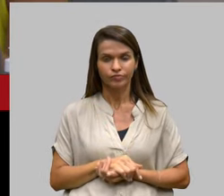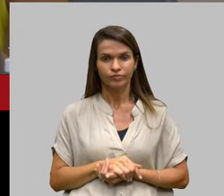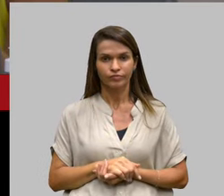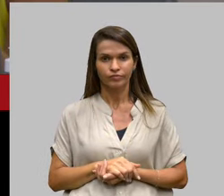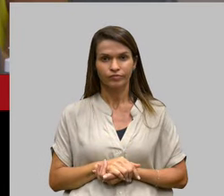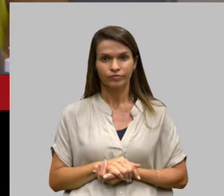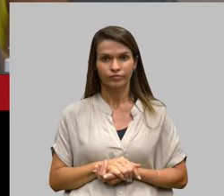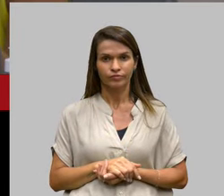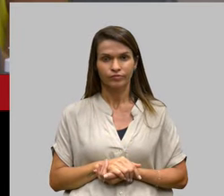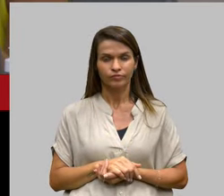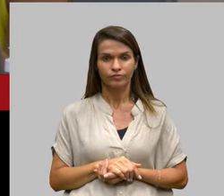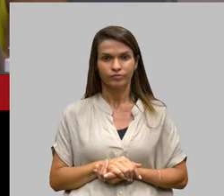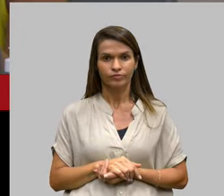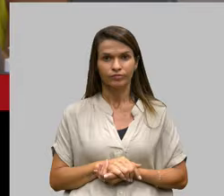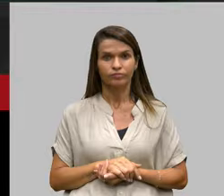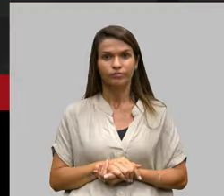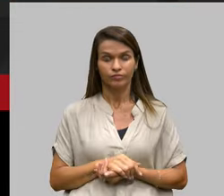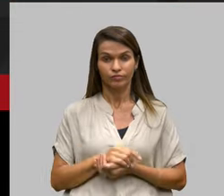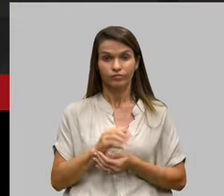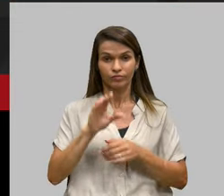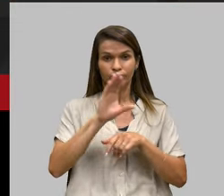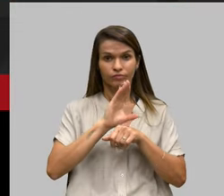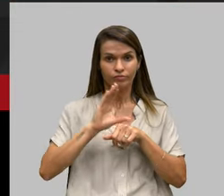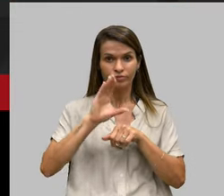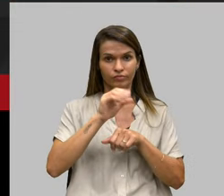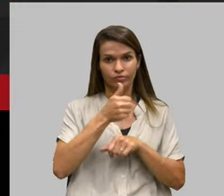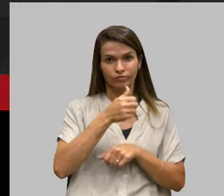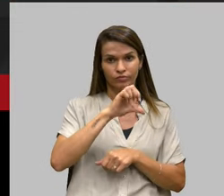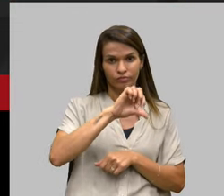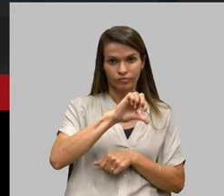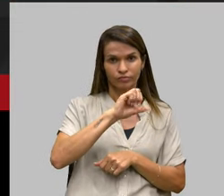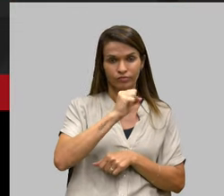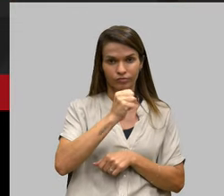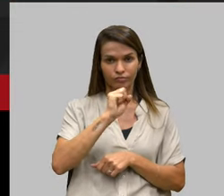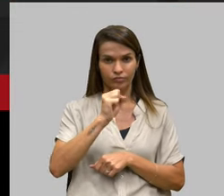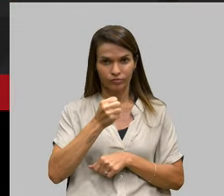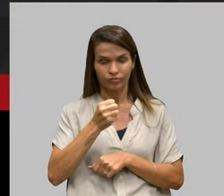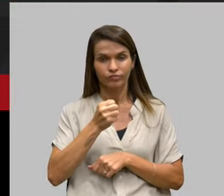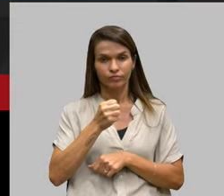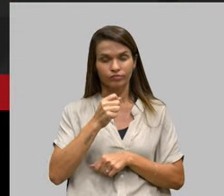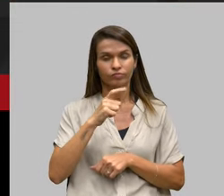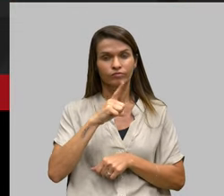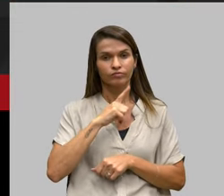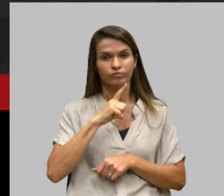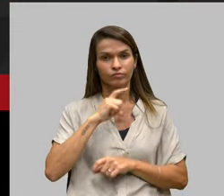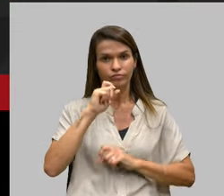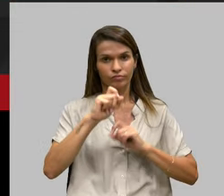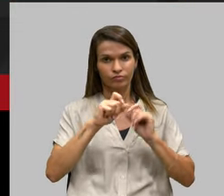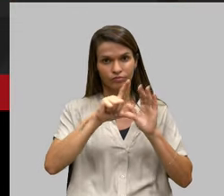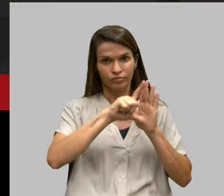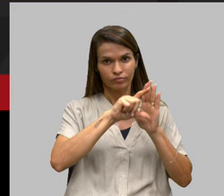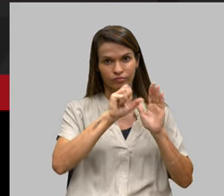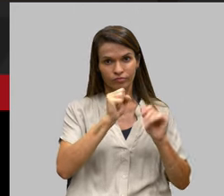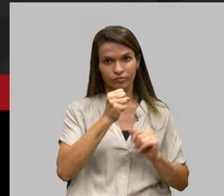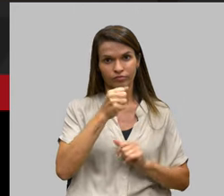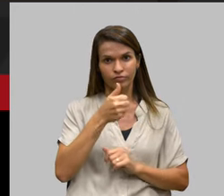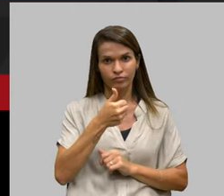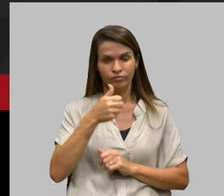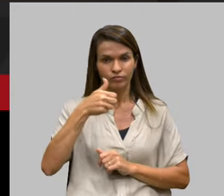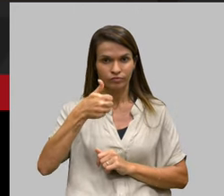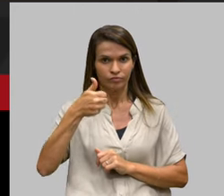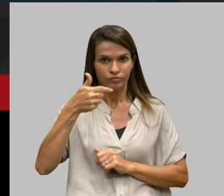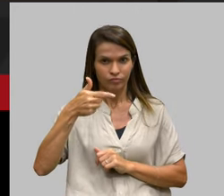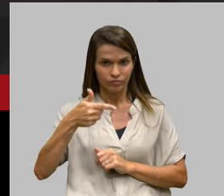eh ainda na Constituição de 1988 então nós tivemos a lei 8112 de